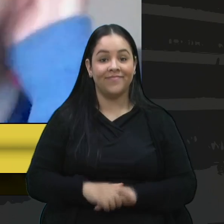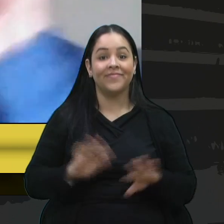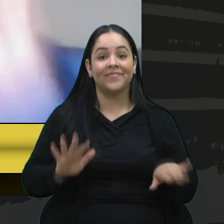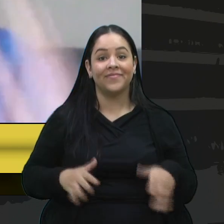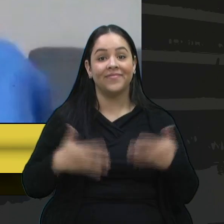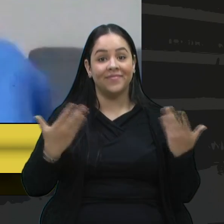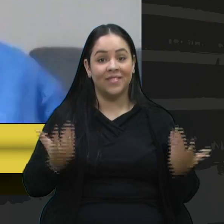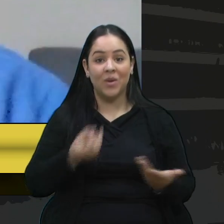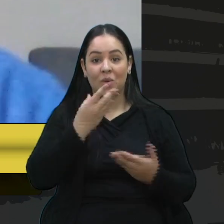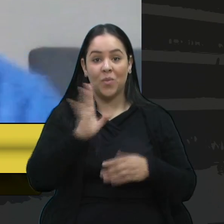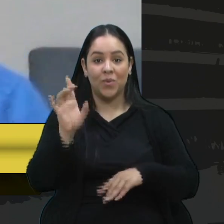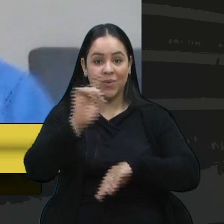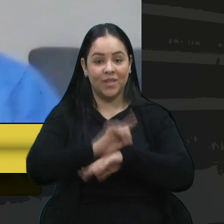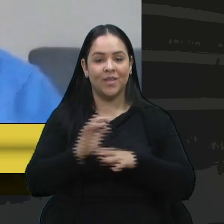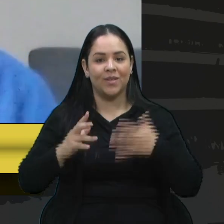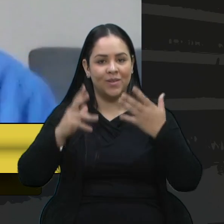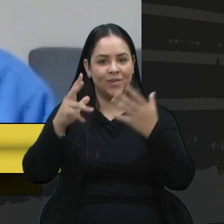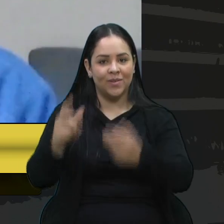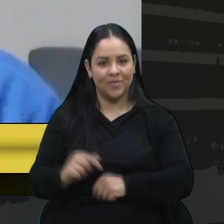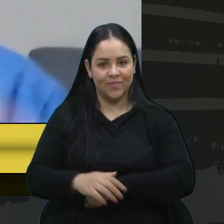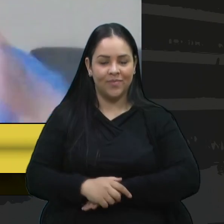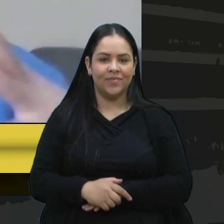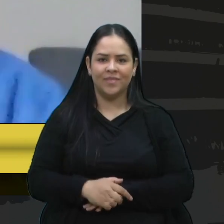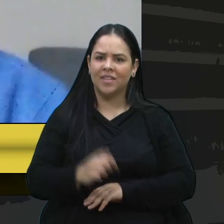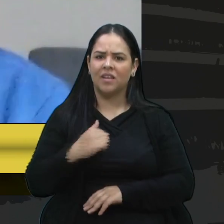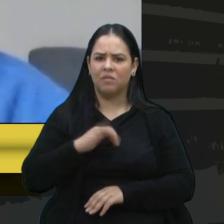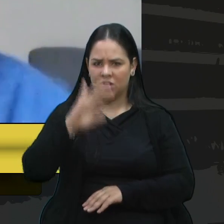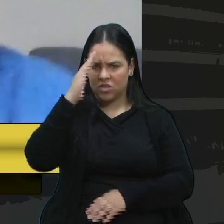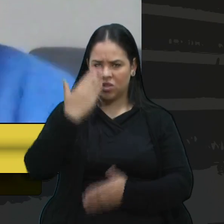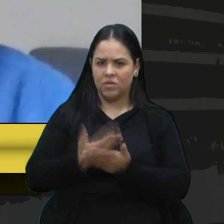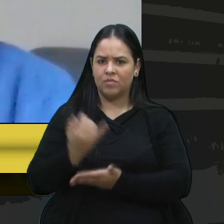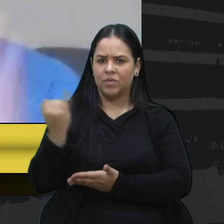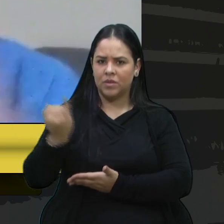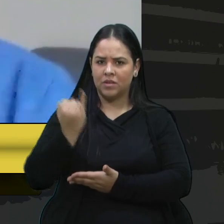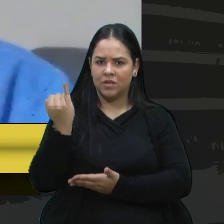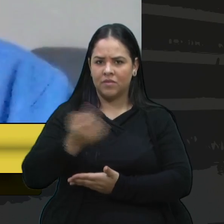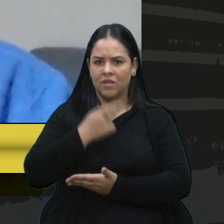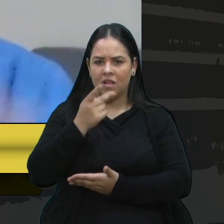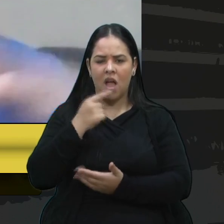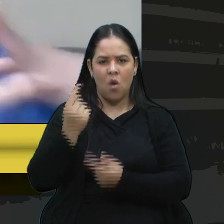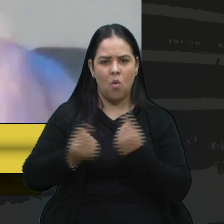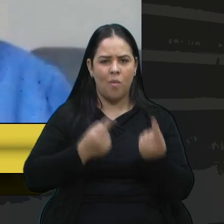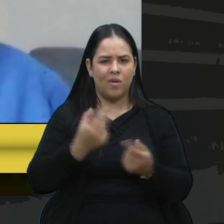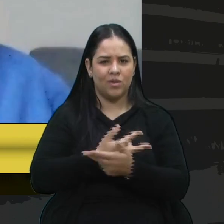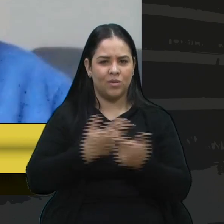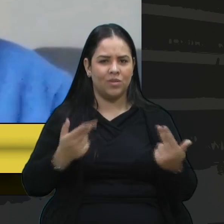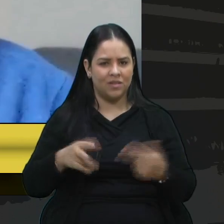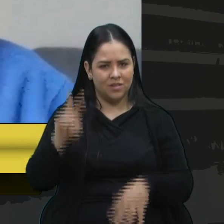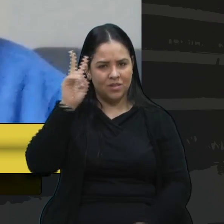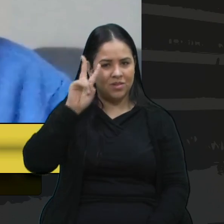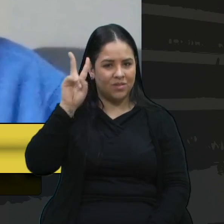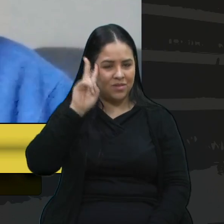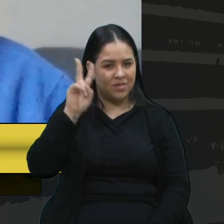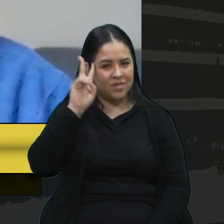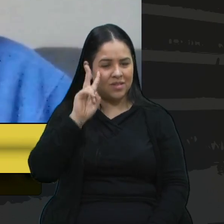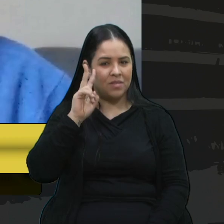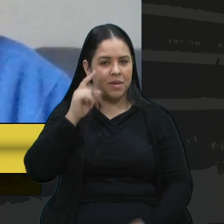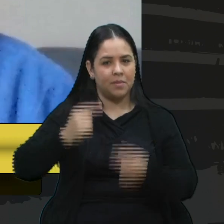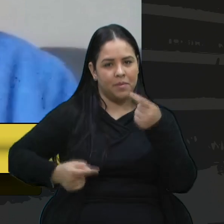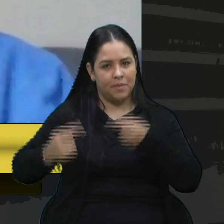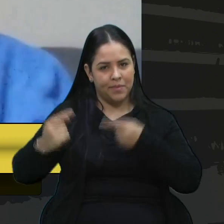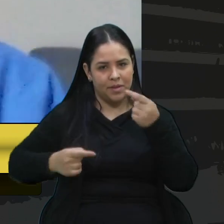Então, bom dia a todos e todas. Eu acho importante trazer algumas questões históricas para o debate que